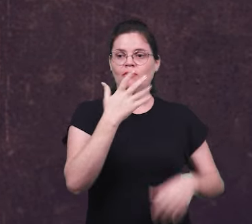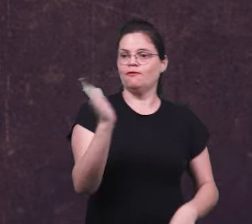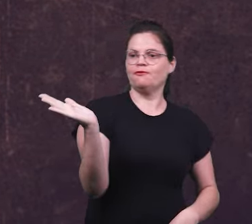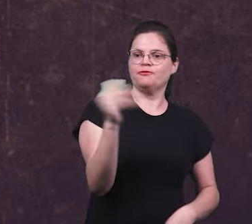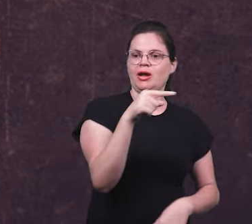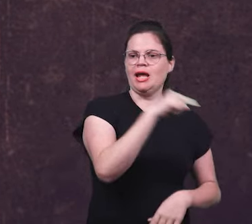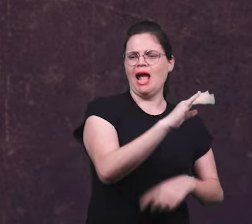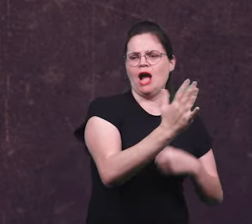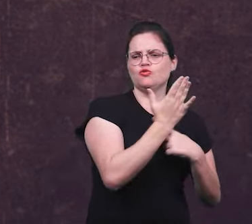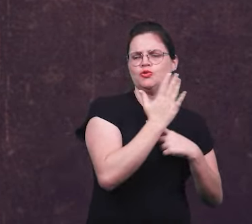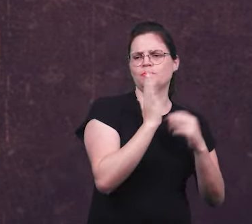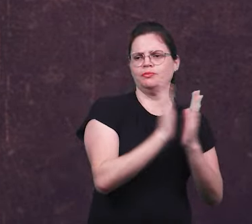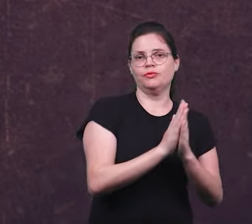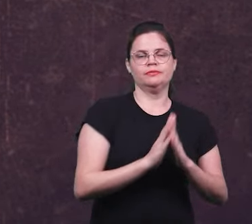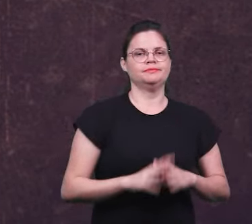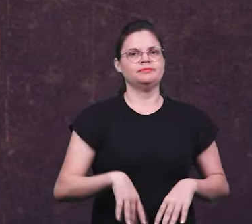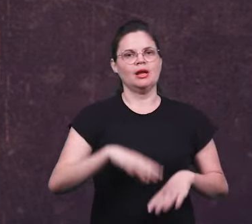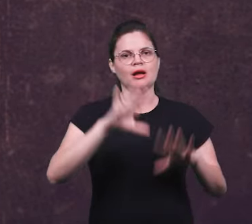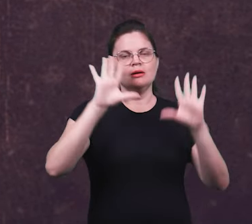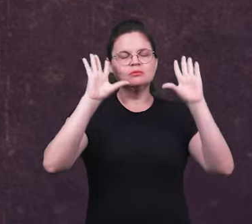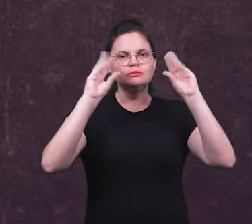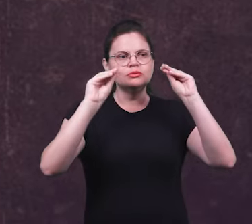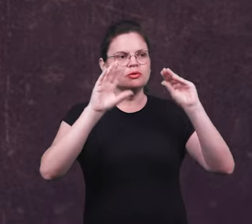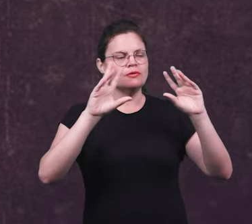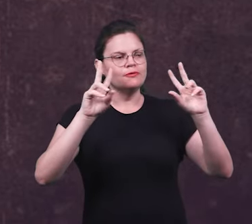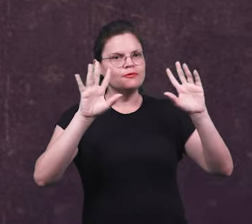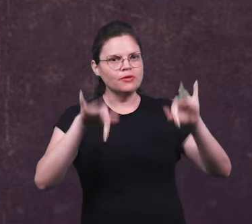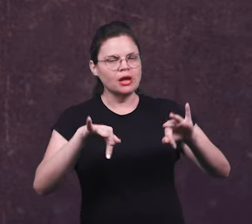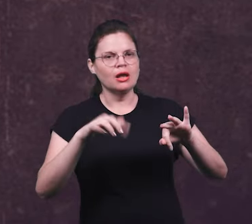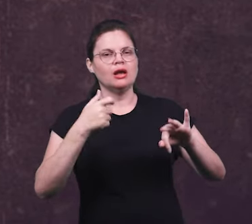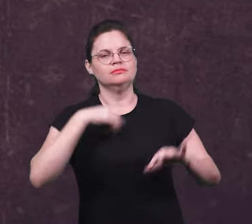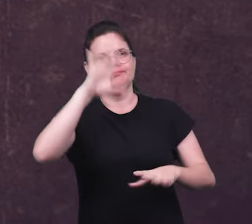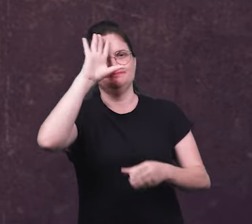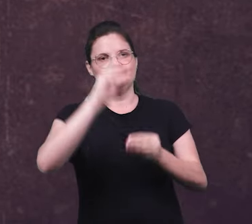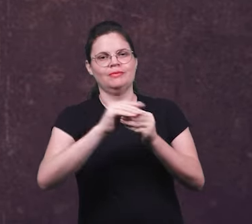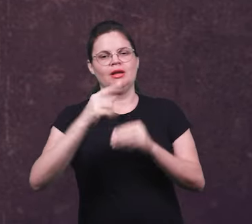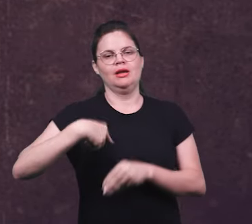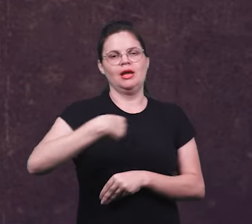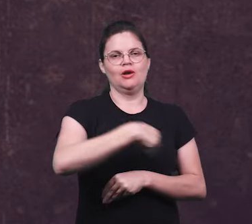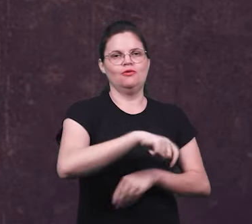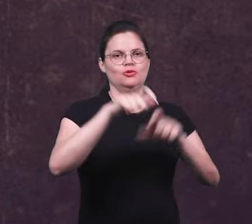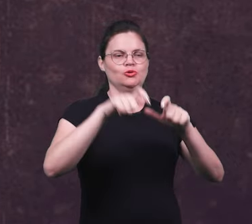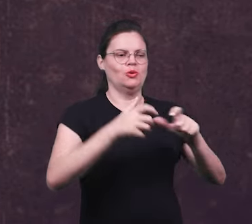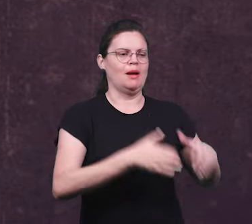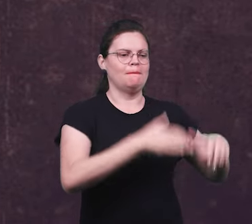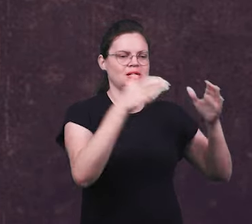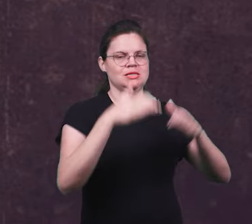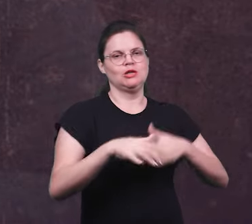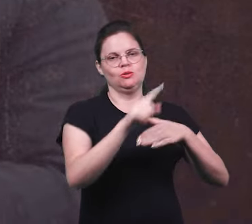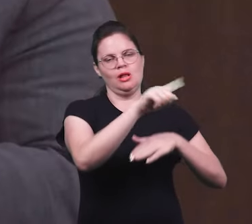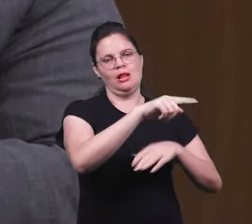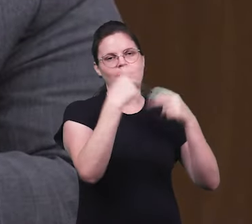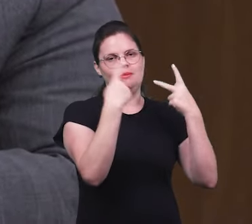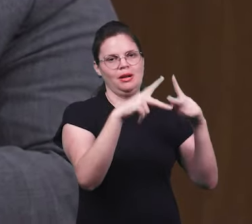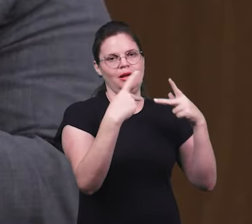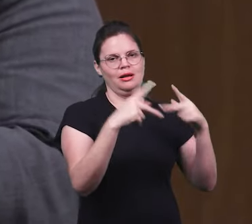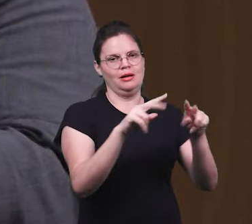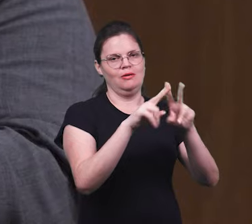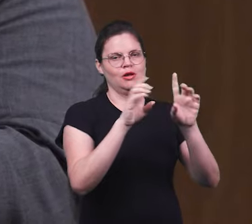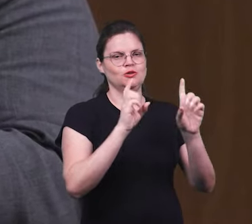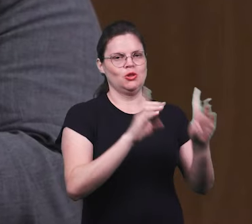dessa visão, procuramos partir para a Macedônia, concluindo que o Senhor lhes chamava para lhes anunciarmos o Evangelho." Então, Paulo